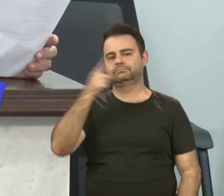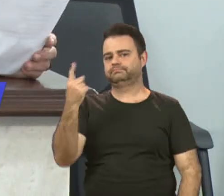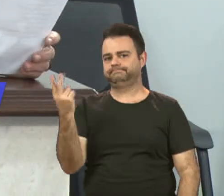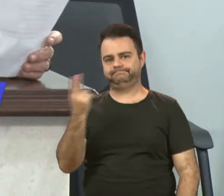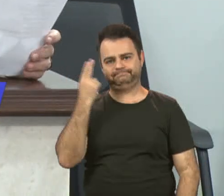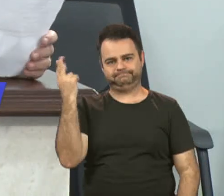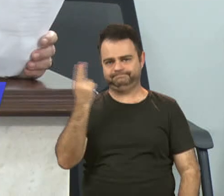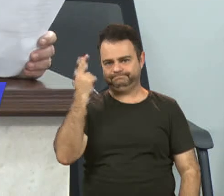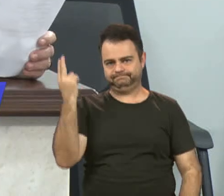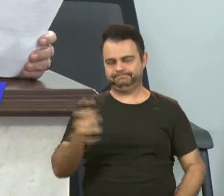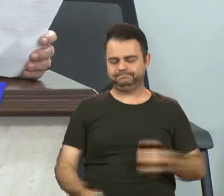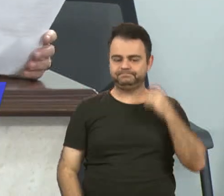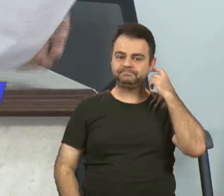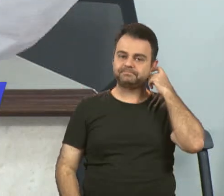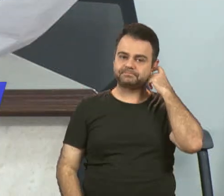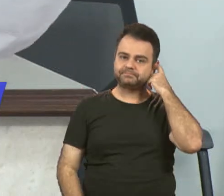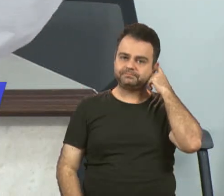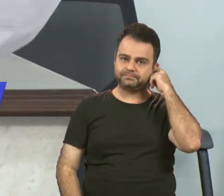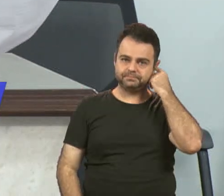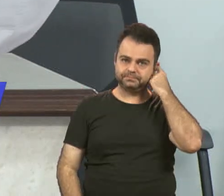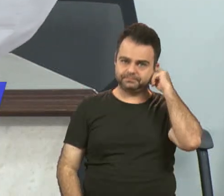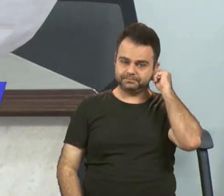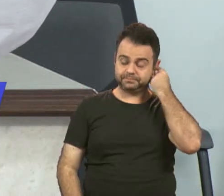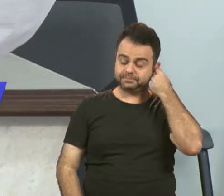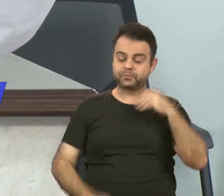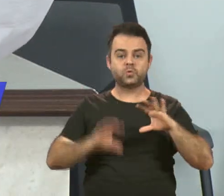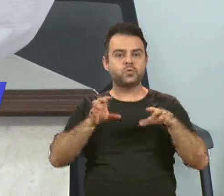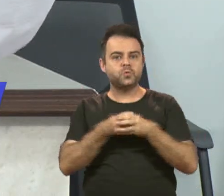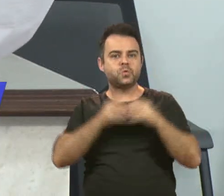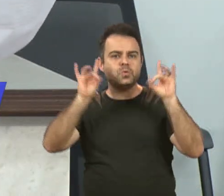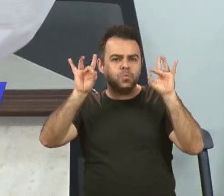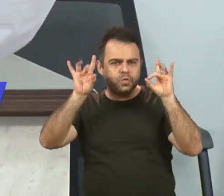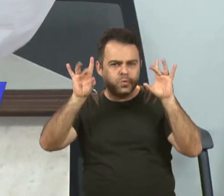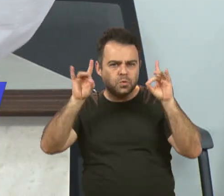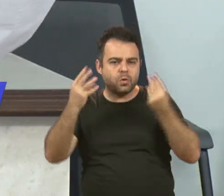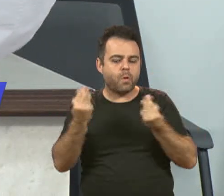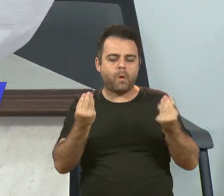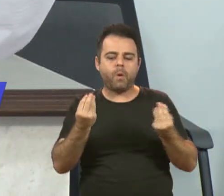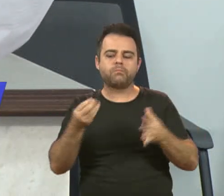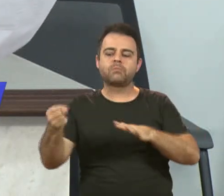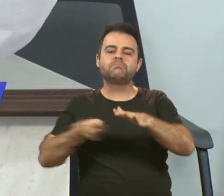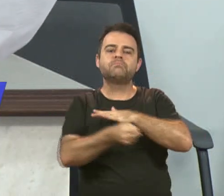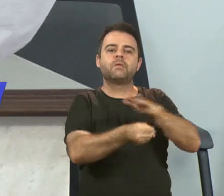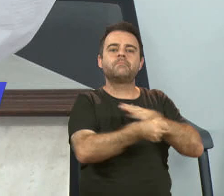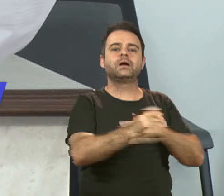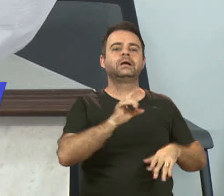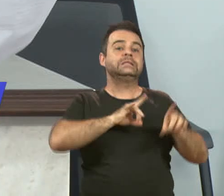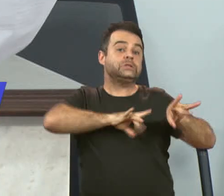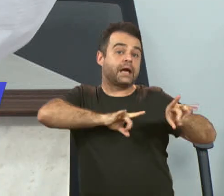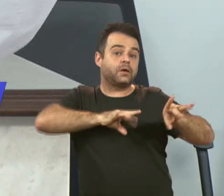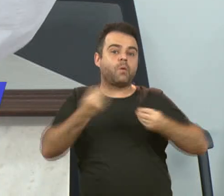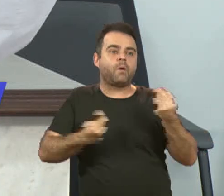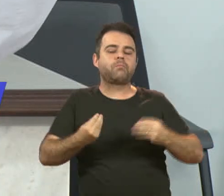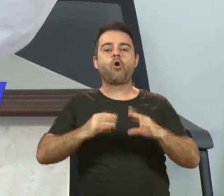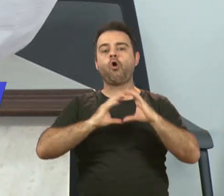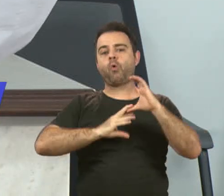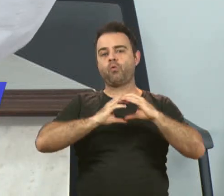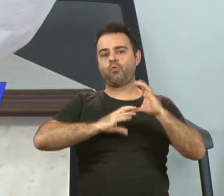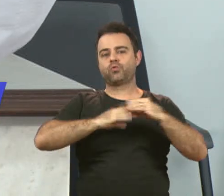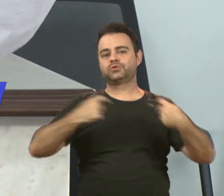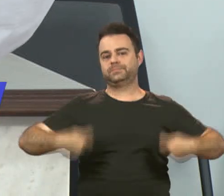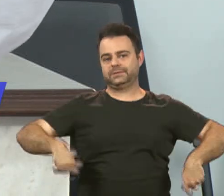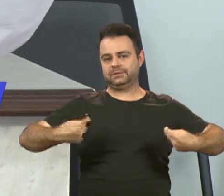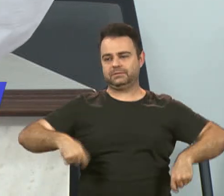Bom, ampliar as equipes técnicas via concurso público. Não dá para aceitar